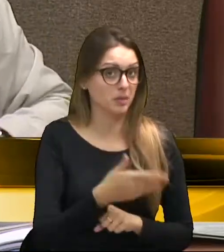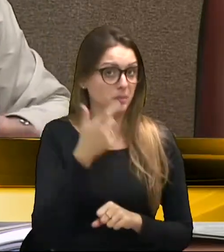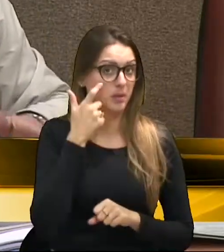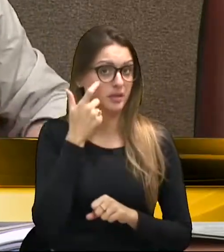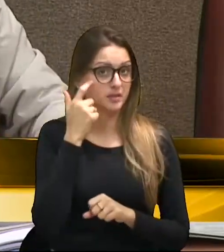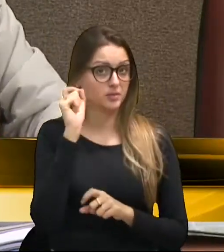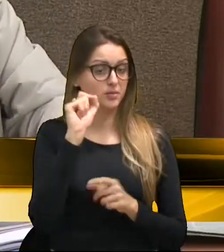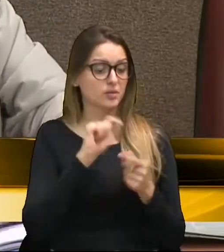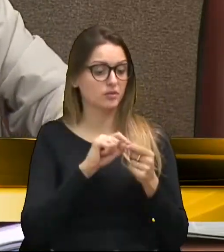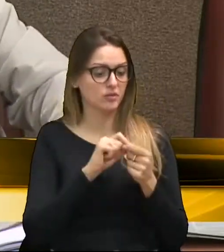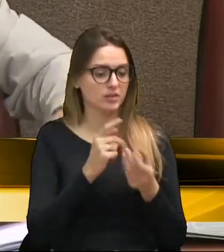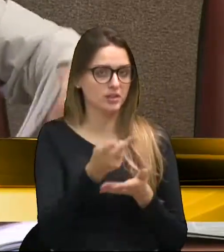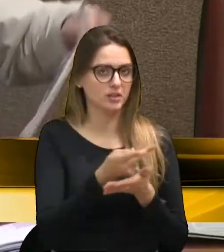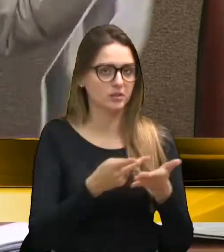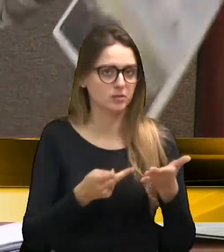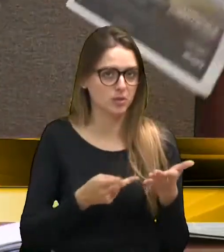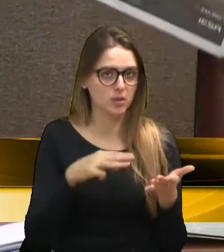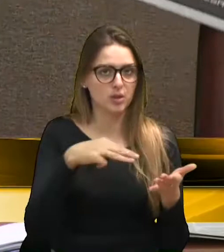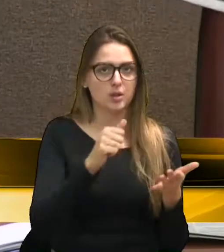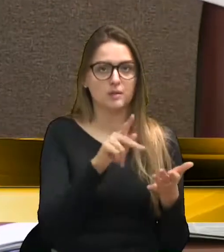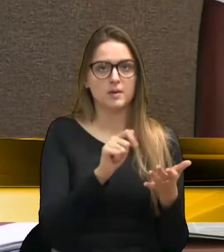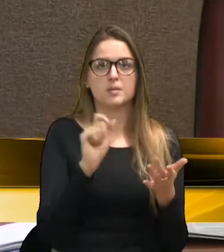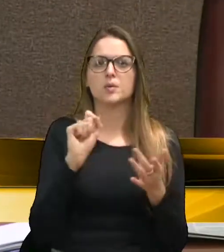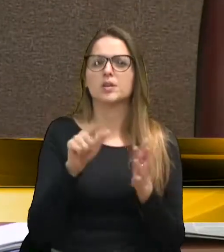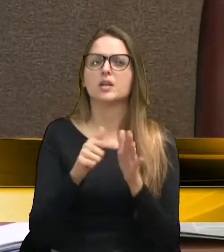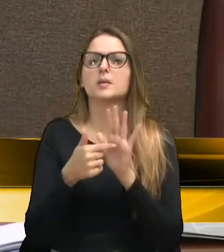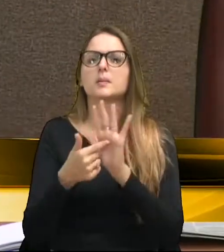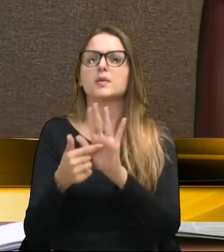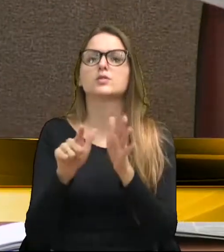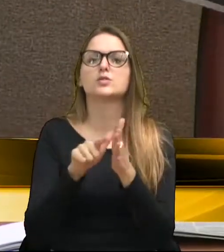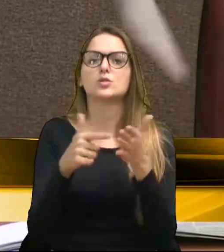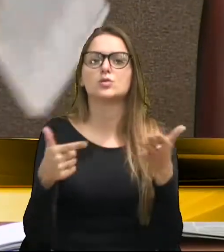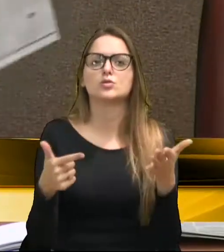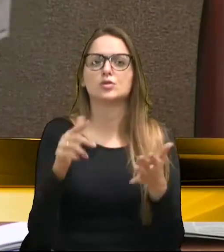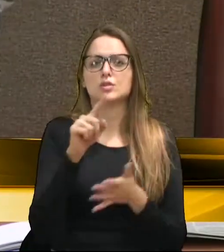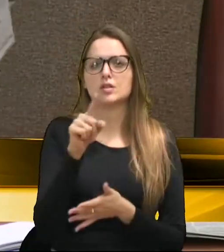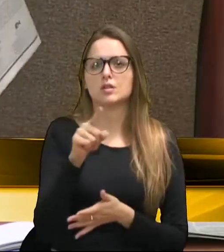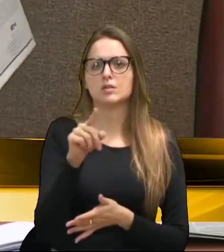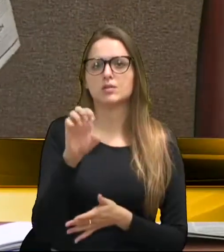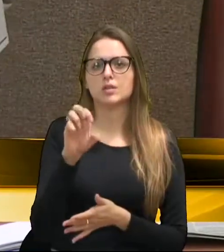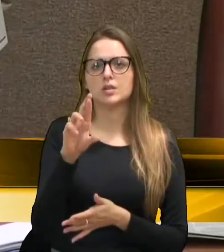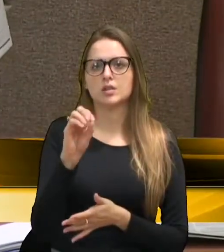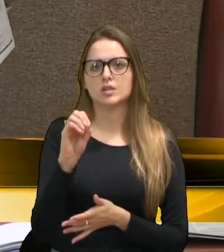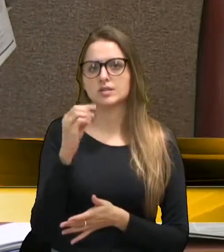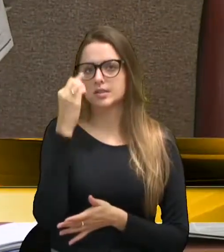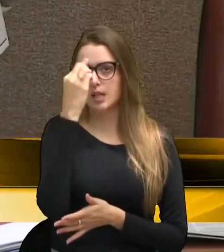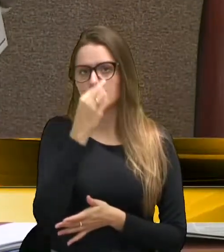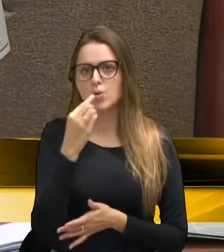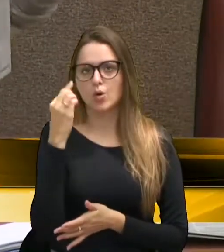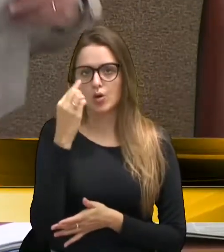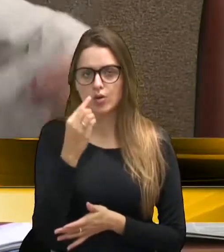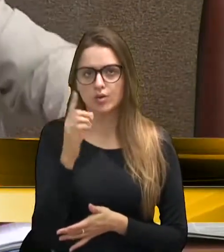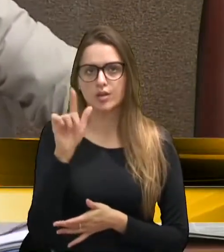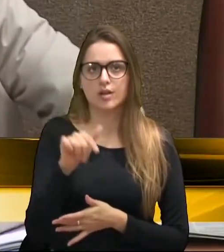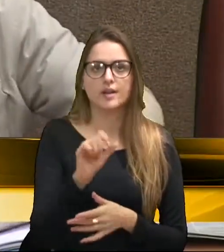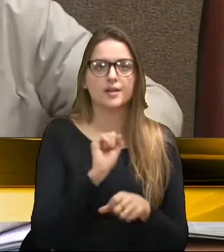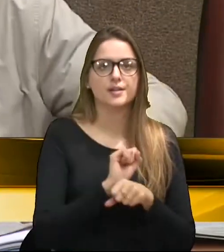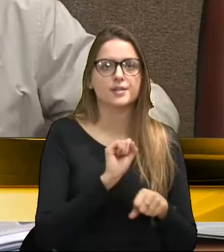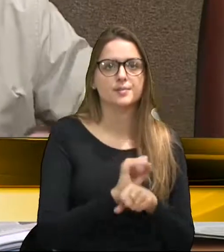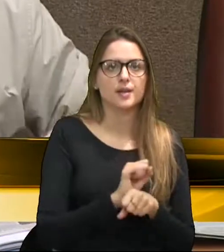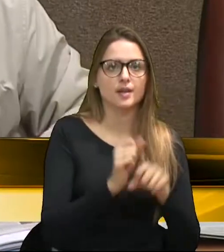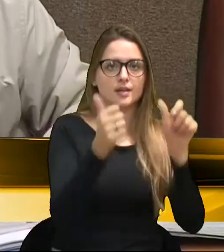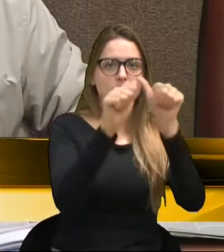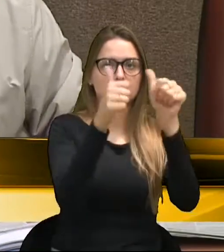realmente. E o último é o que está na 0 hora agora, de hoje. A espera do restauro do Marco